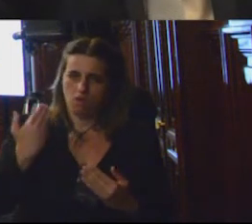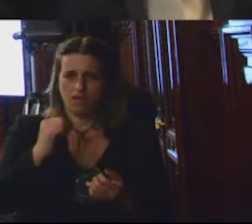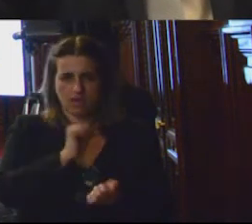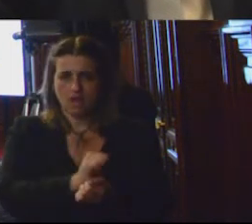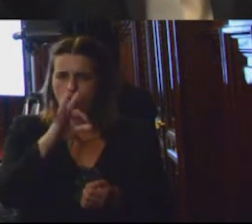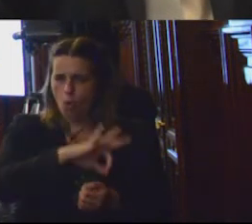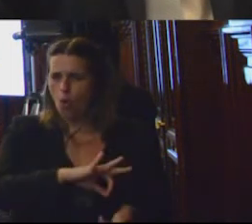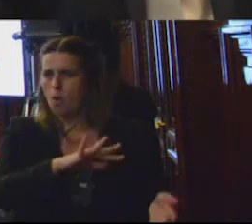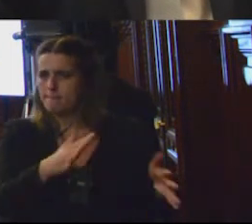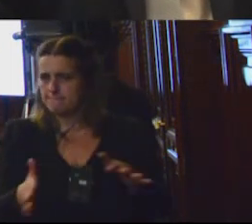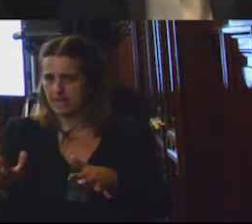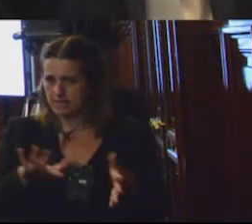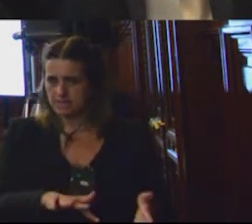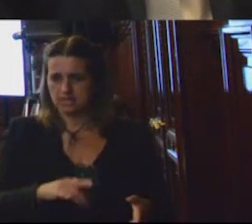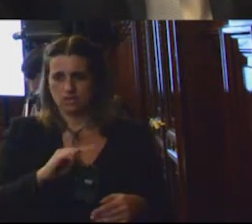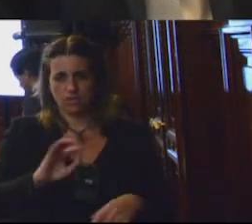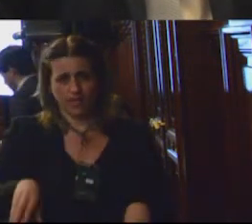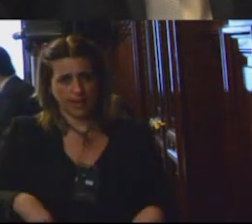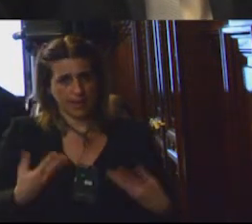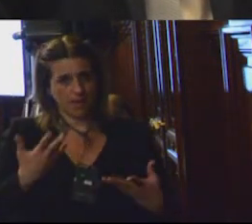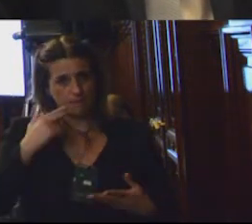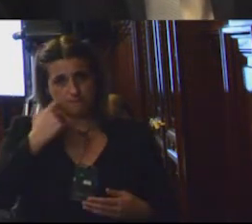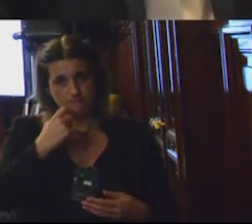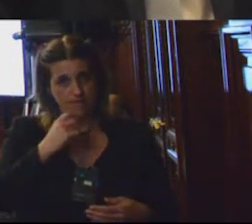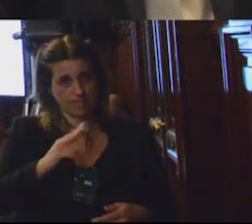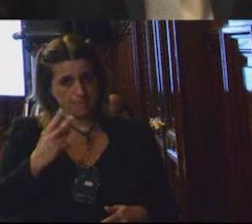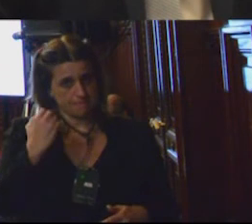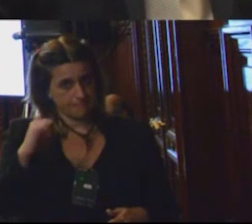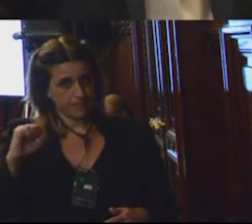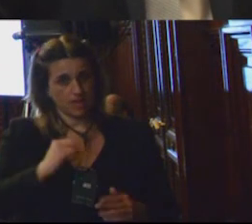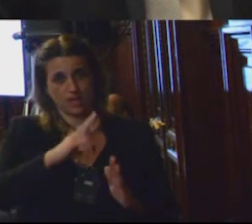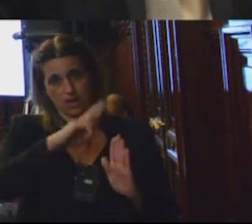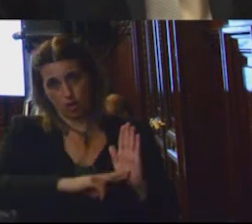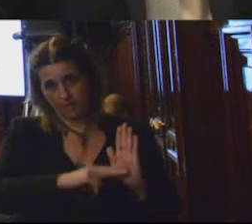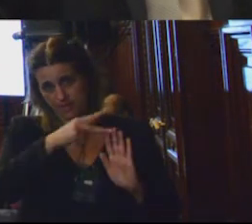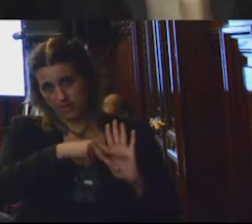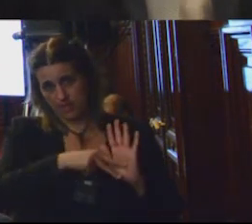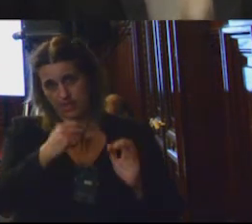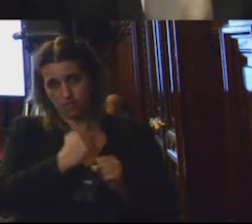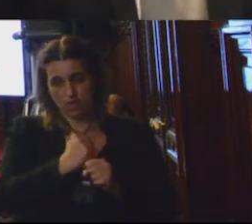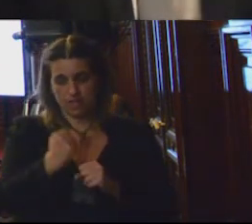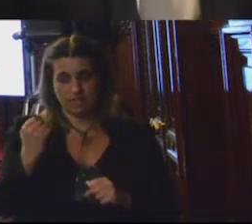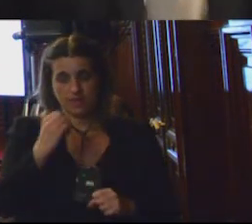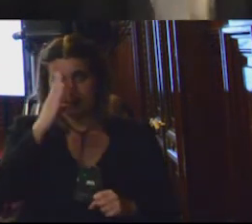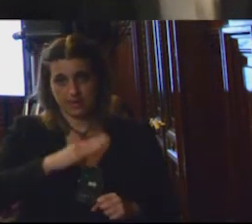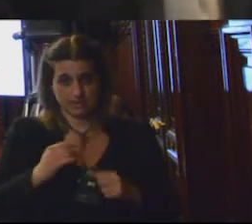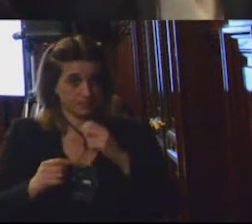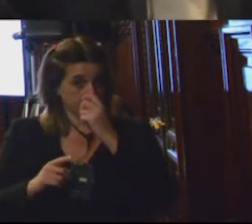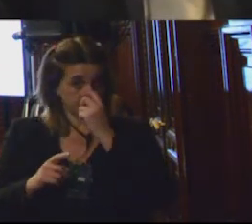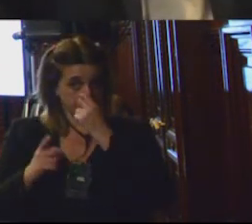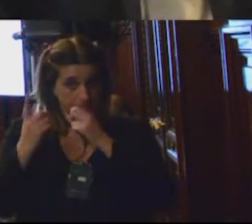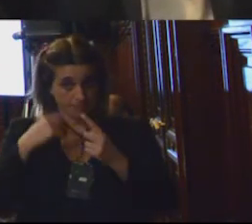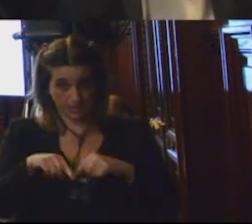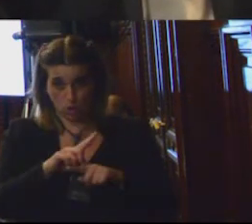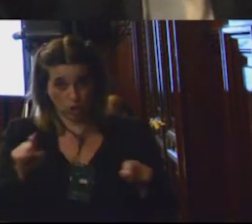diversamente, de grave infração à legislação trabalhista do Brasil, mas que, isoladamente, não se caracterizem como